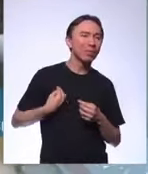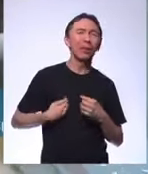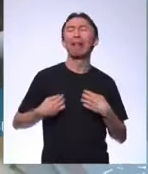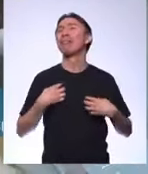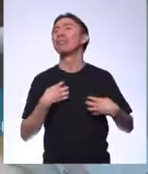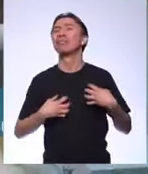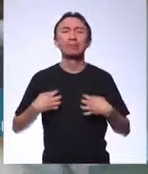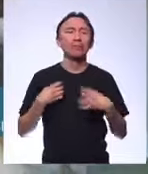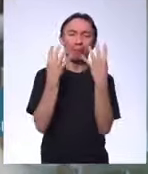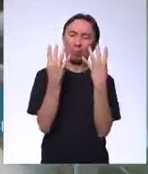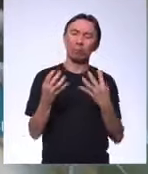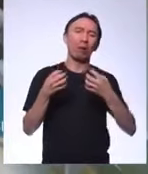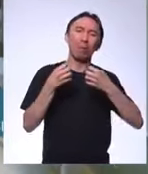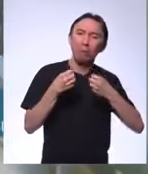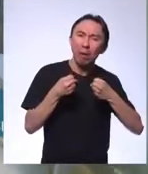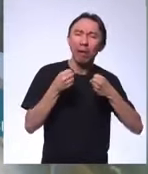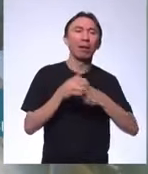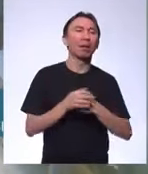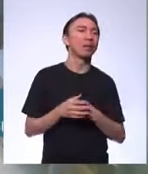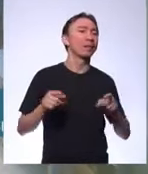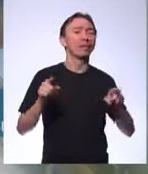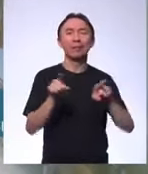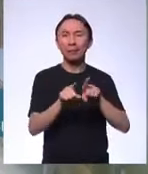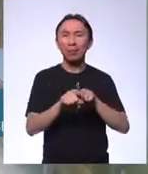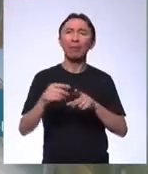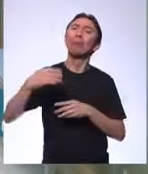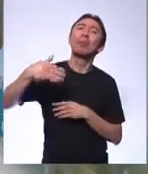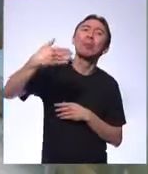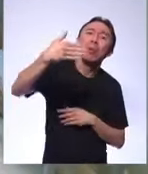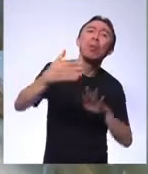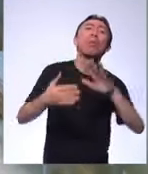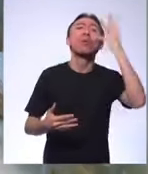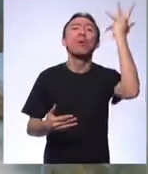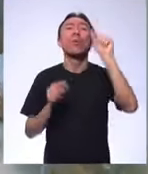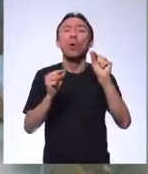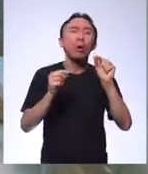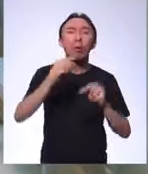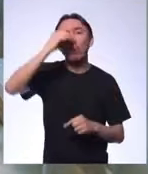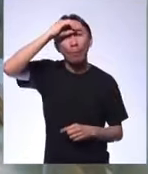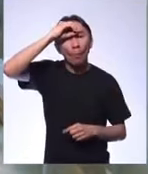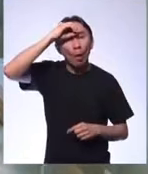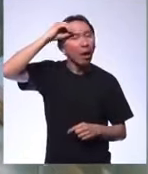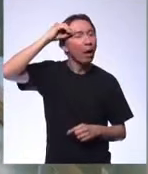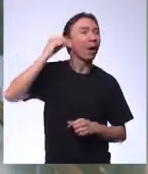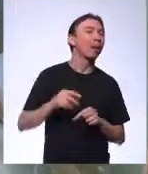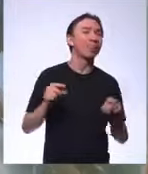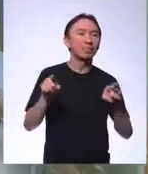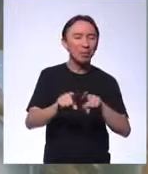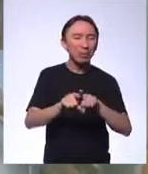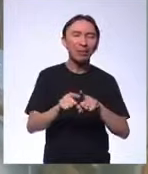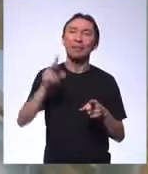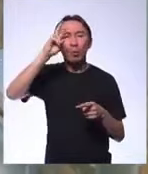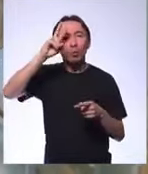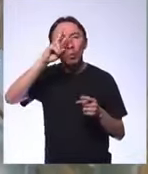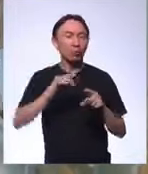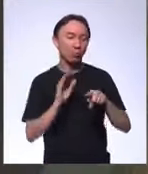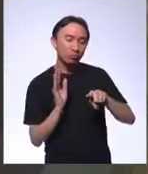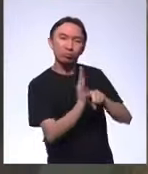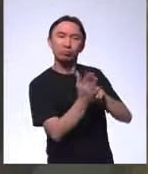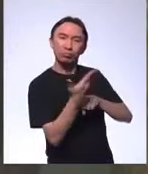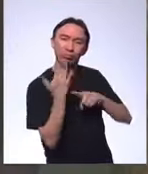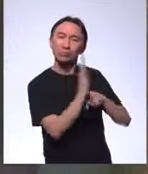estar preso, de não saber o que ia acontecer com eles, mas também histórias de solidariedade e de